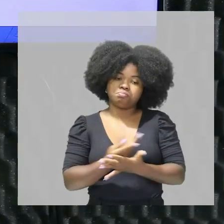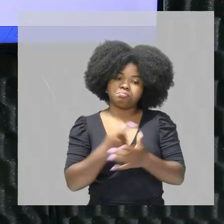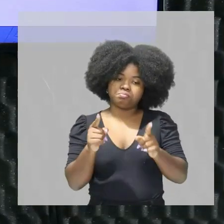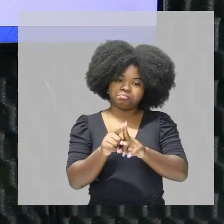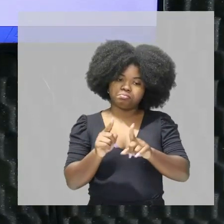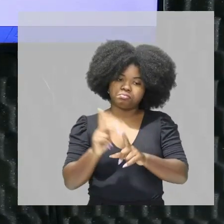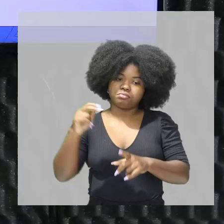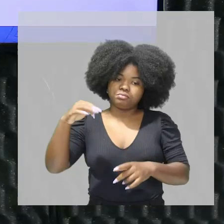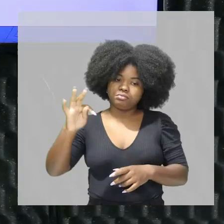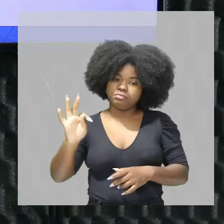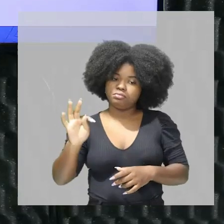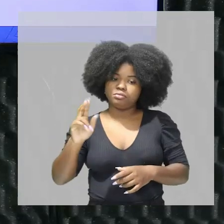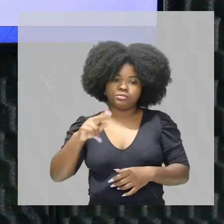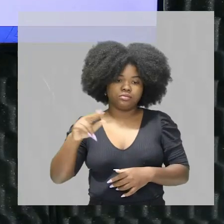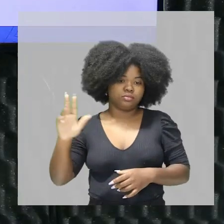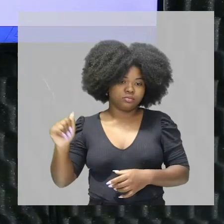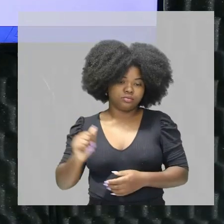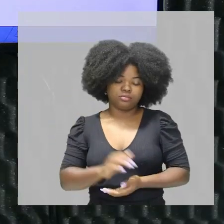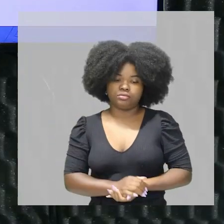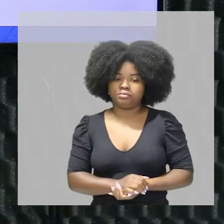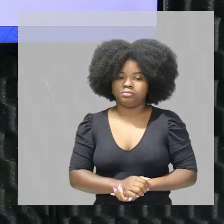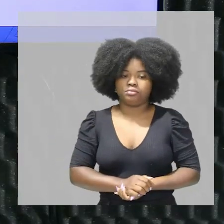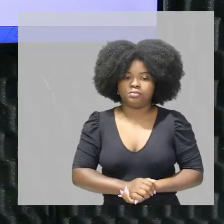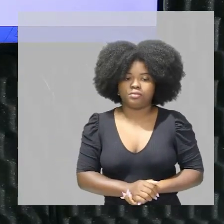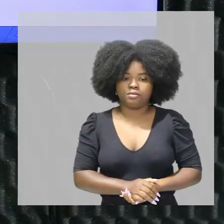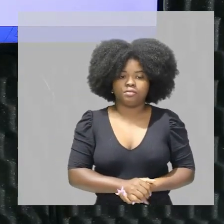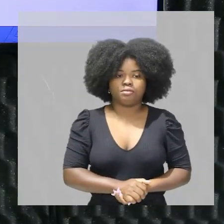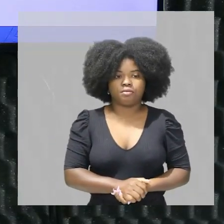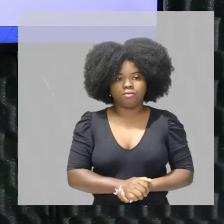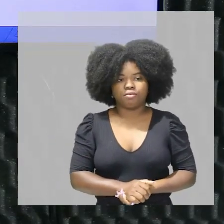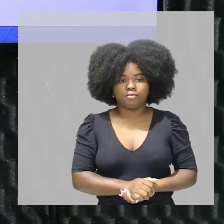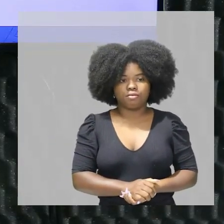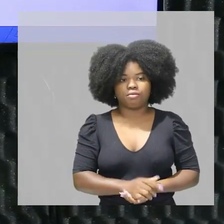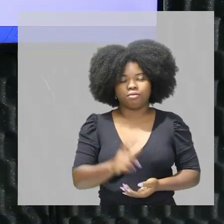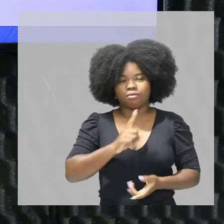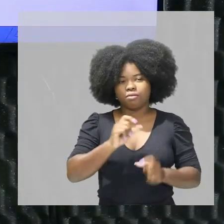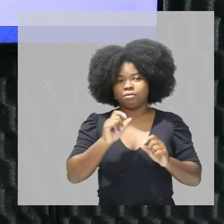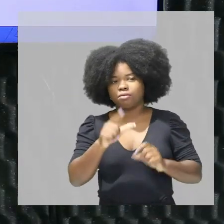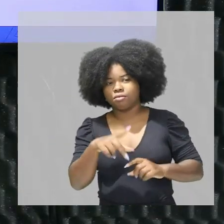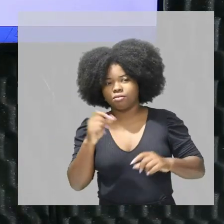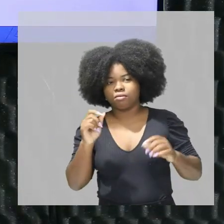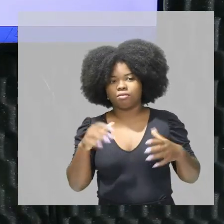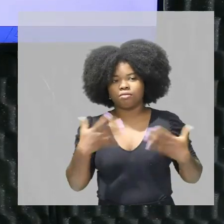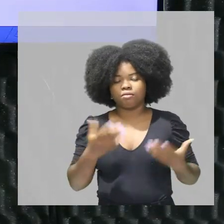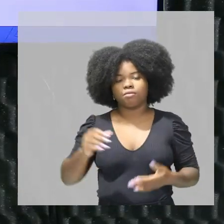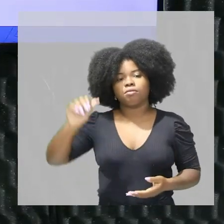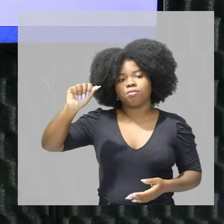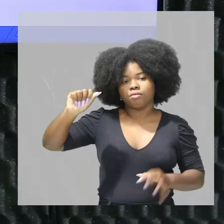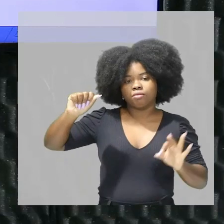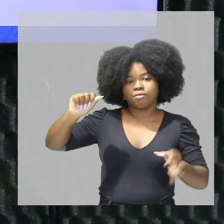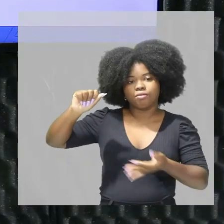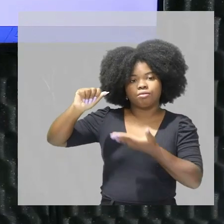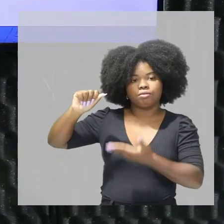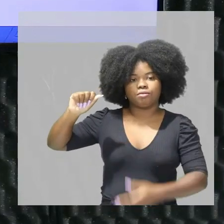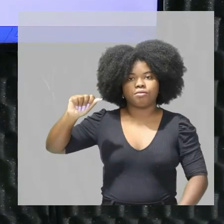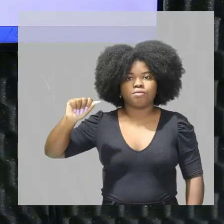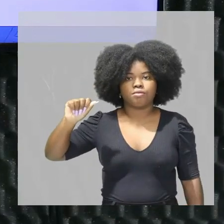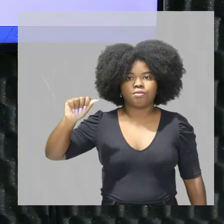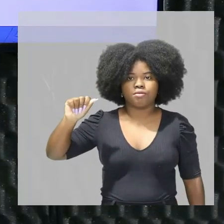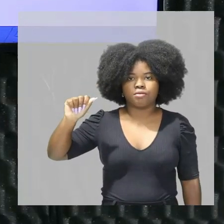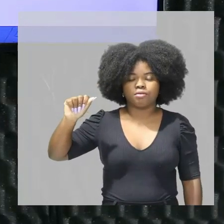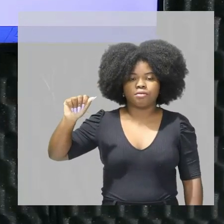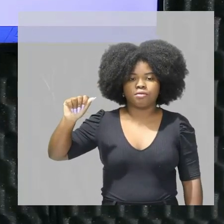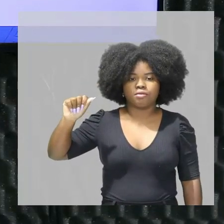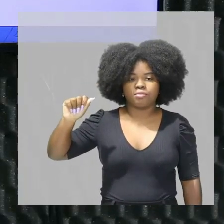Kant na verdade fundem as duas não precisam então nós temos aqui a letra A como uma única opção ali mais